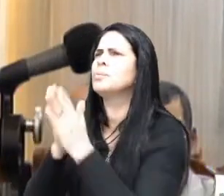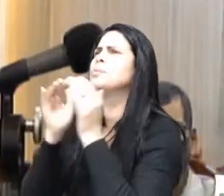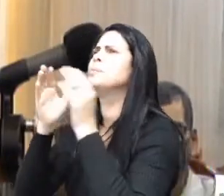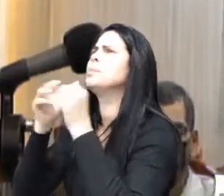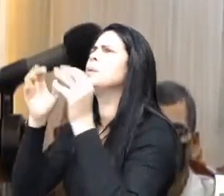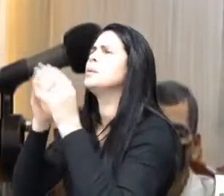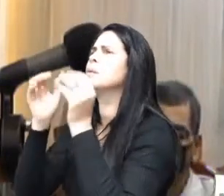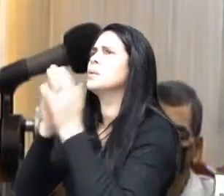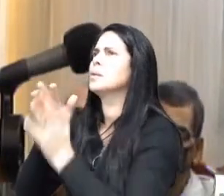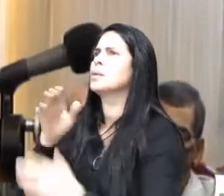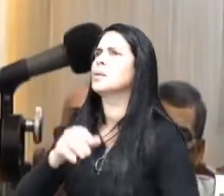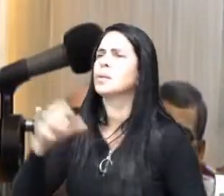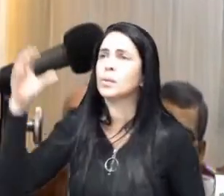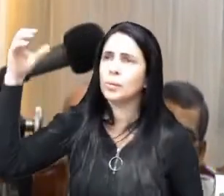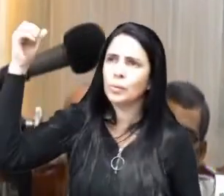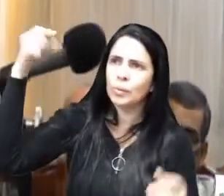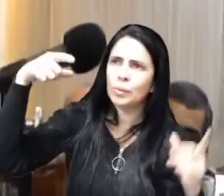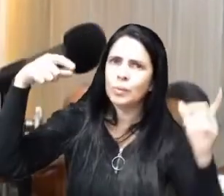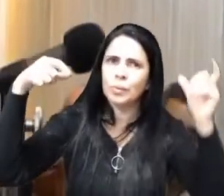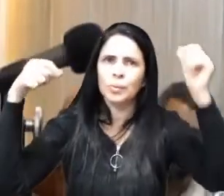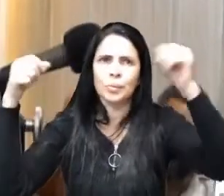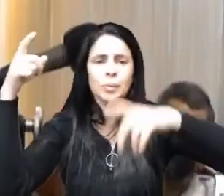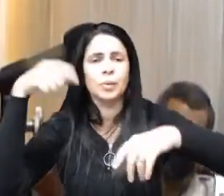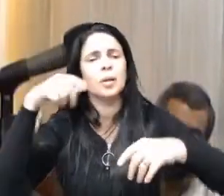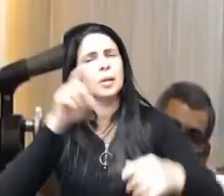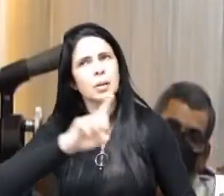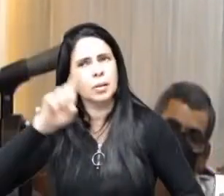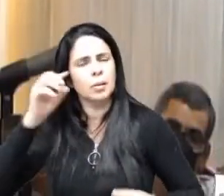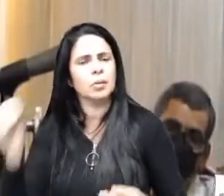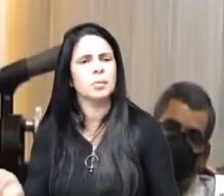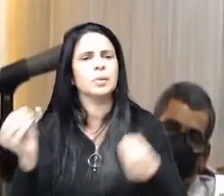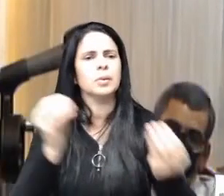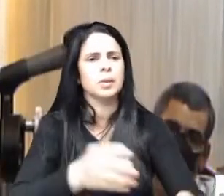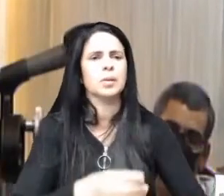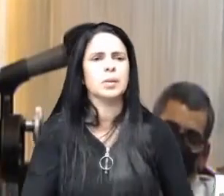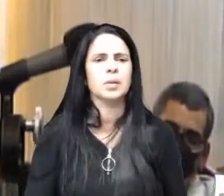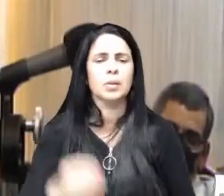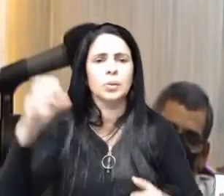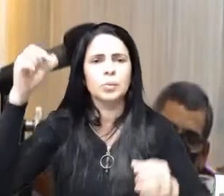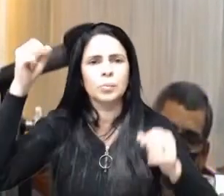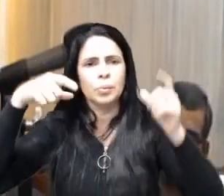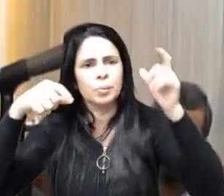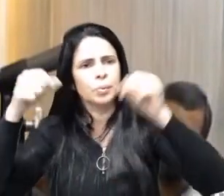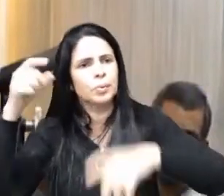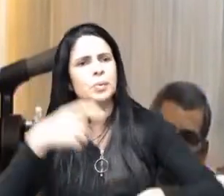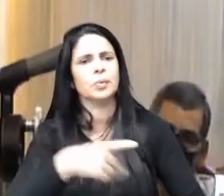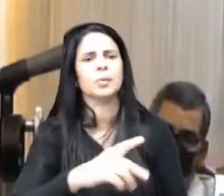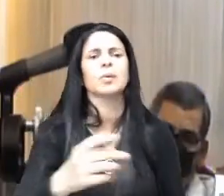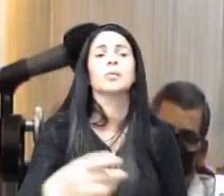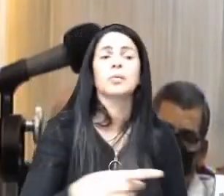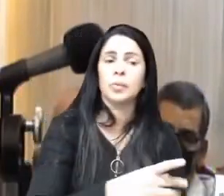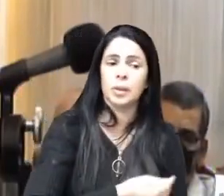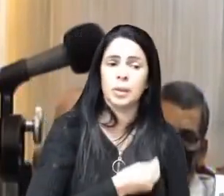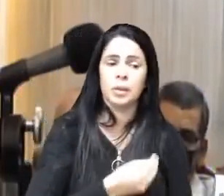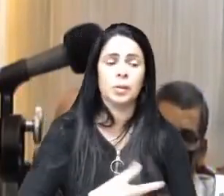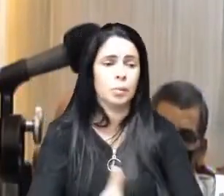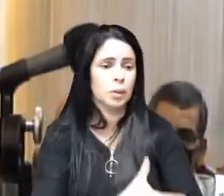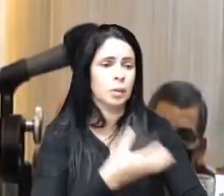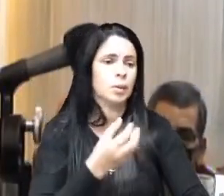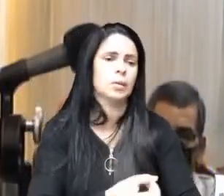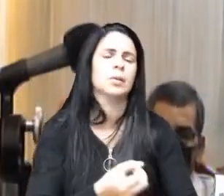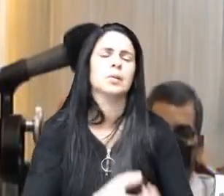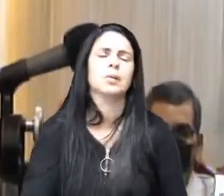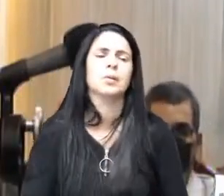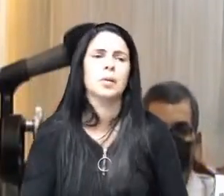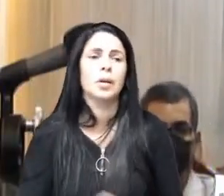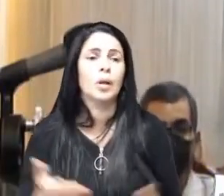Pedi. E Deus vai mandar essa chuva sobre a sua vida. E Deus vai mandar essa chuva sobre a igreja. Oh,